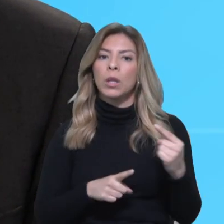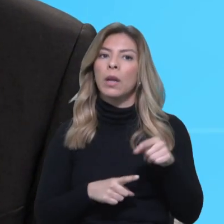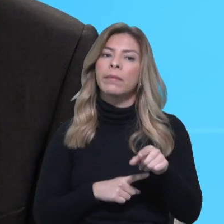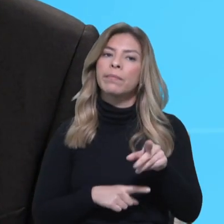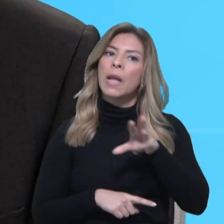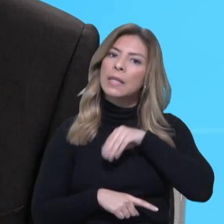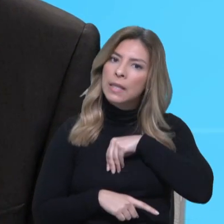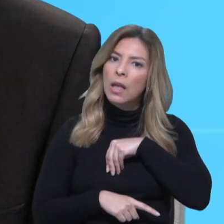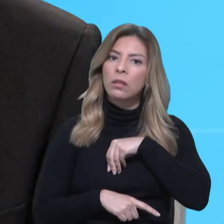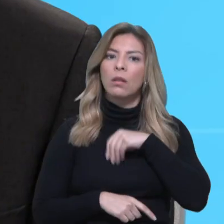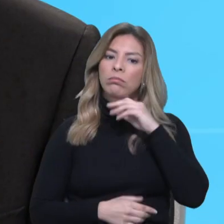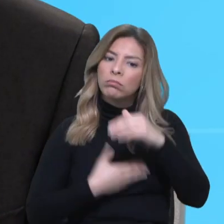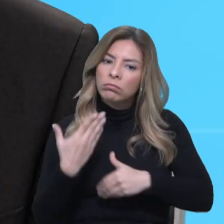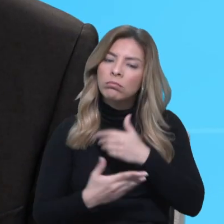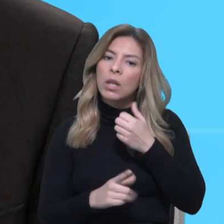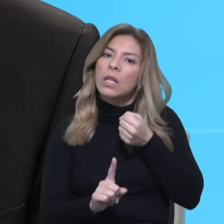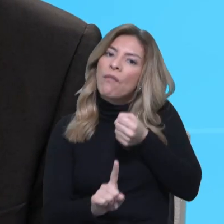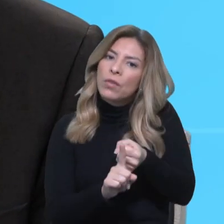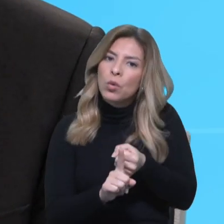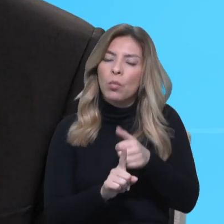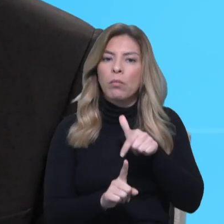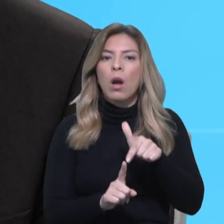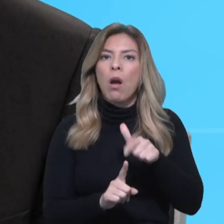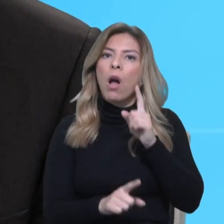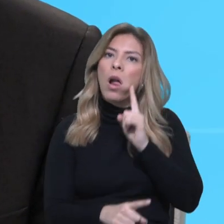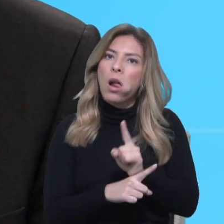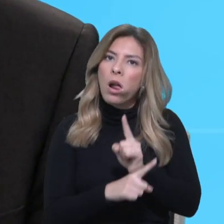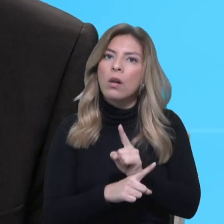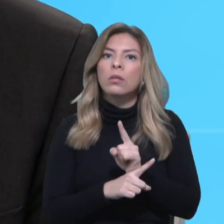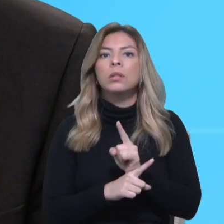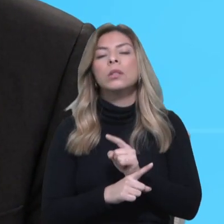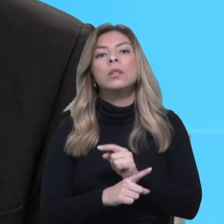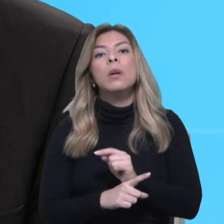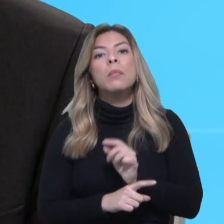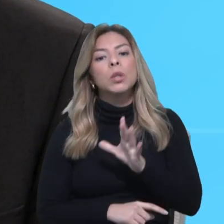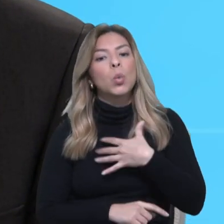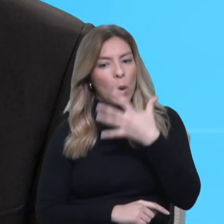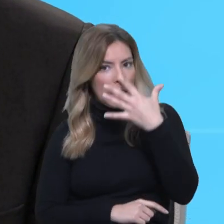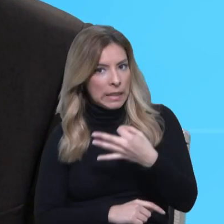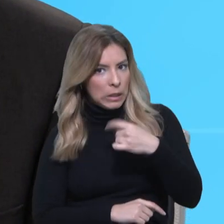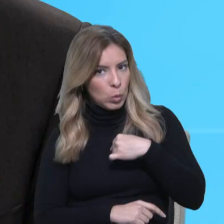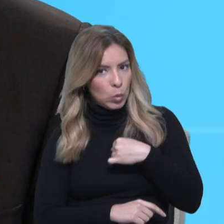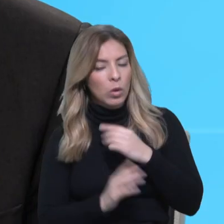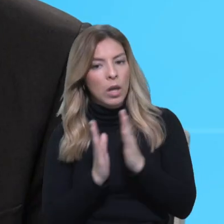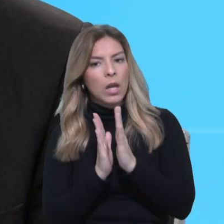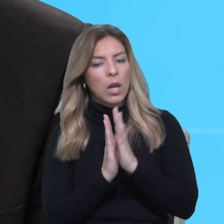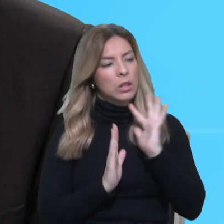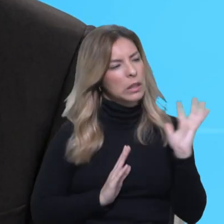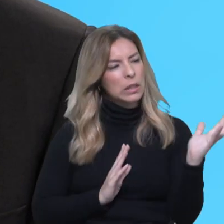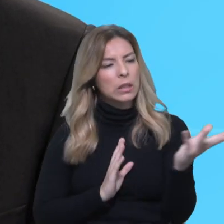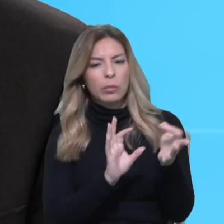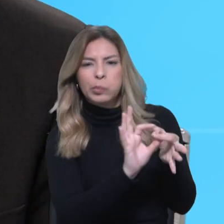aceitarmos esse desafio de sairmos de nós próprios, irmos às periferias. Eu acredito muito numa igreja periférica.